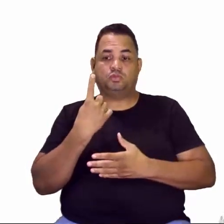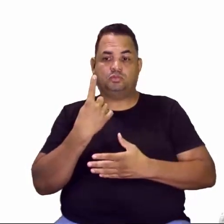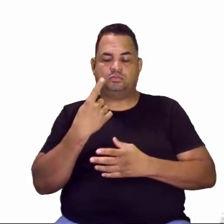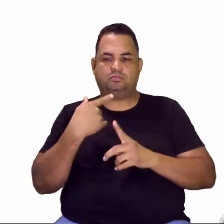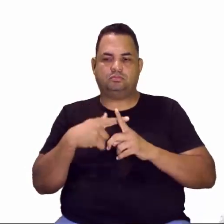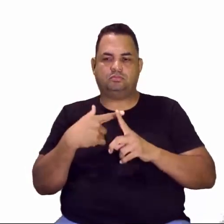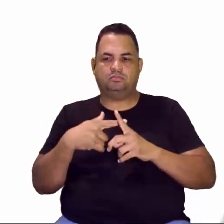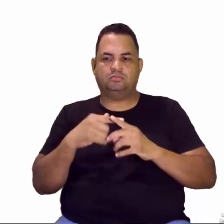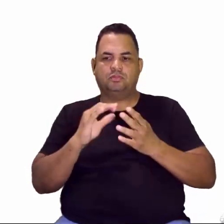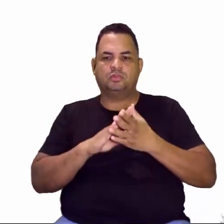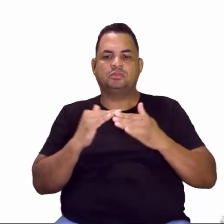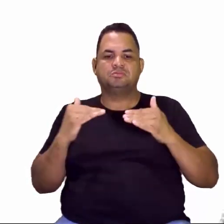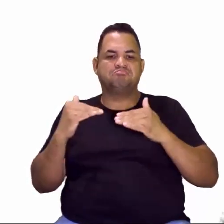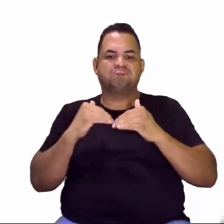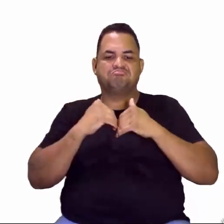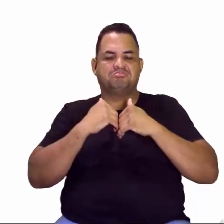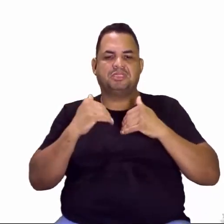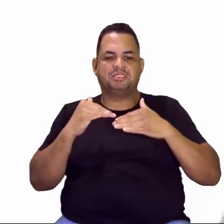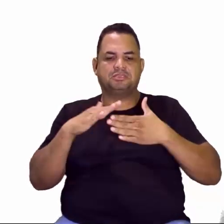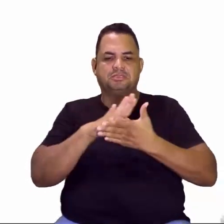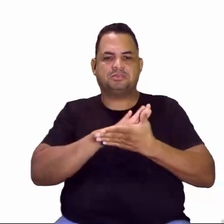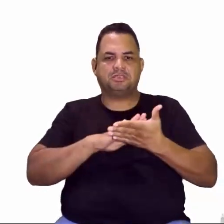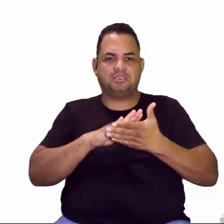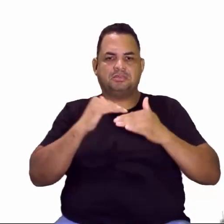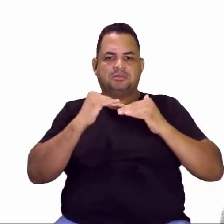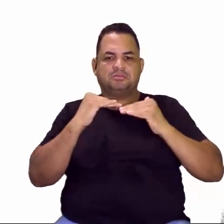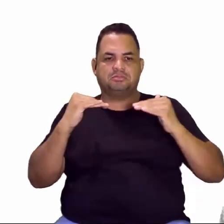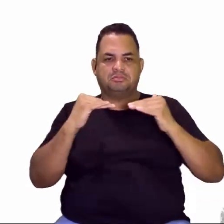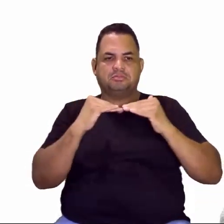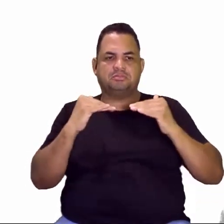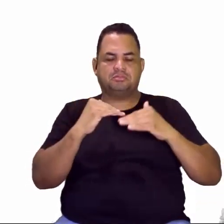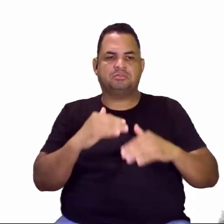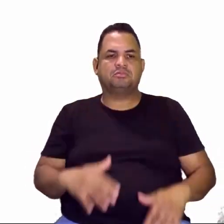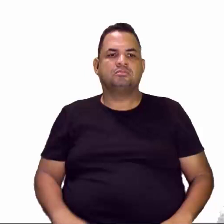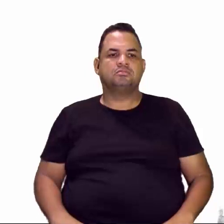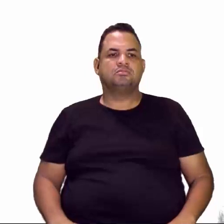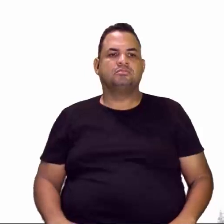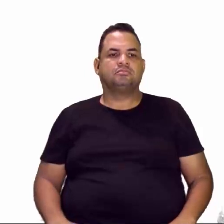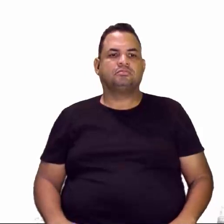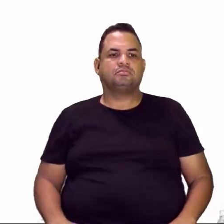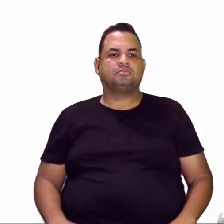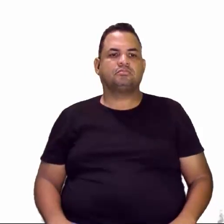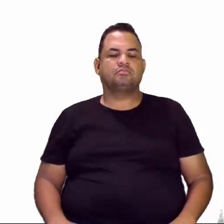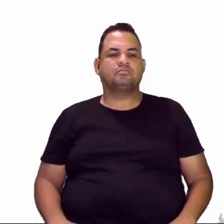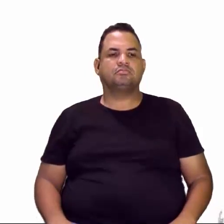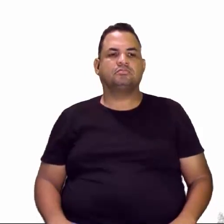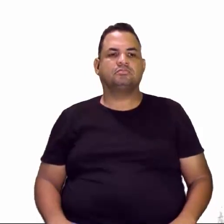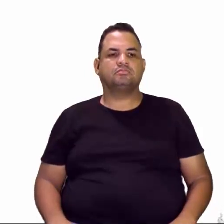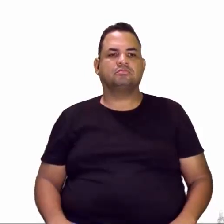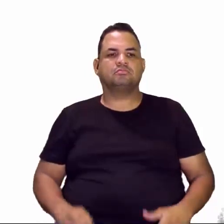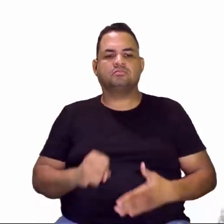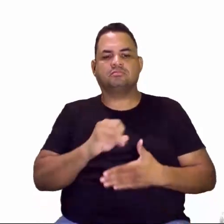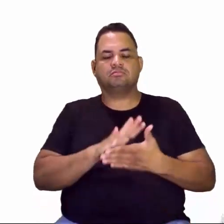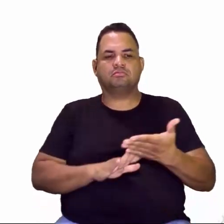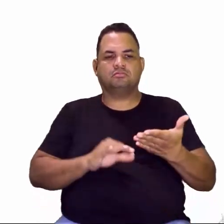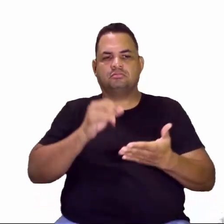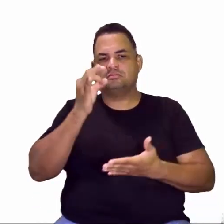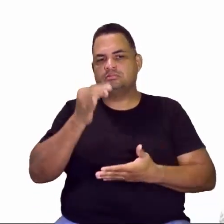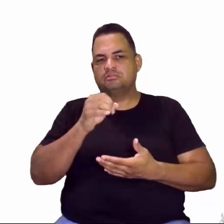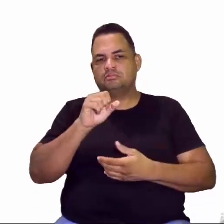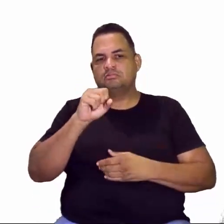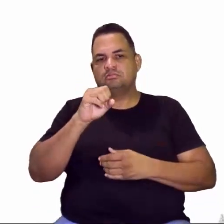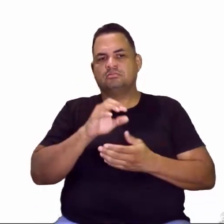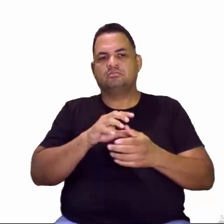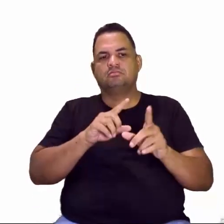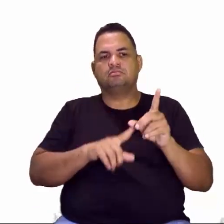as cargas se anulam já de cara. Então, a nossa alternativa correta para essa questão é a letra